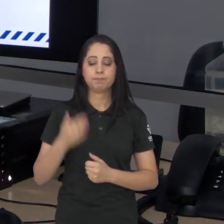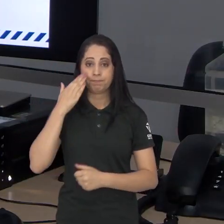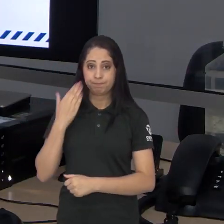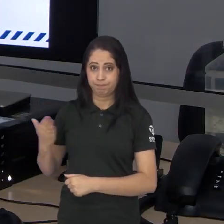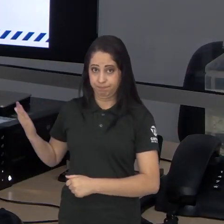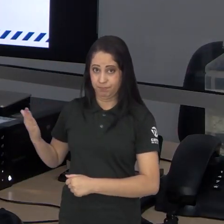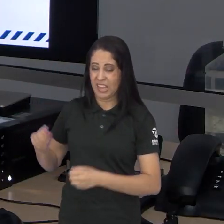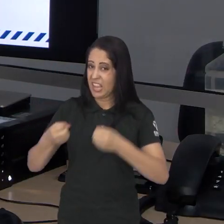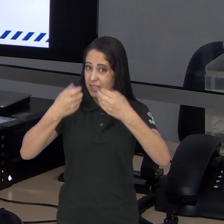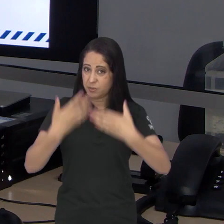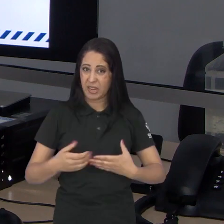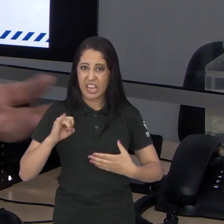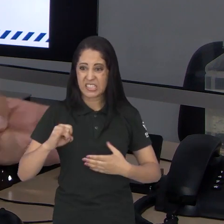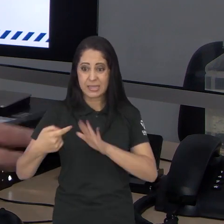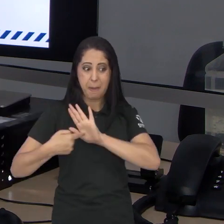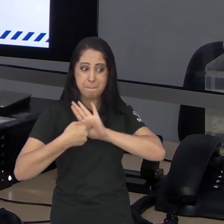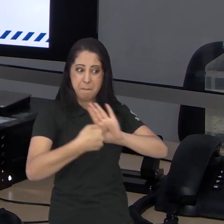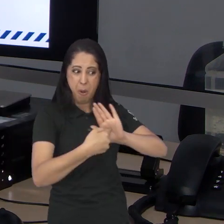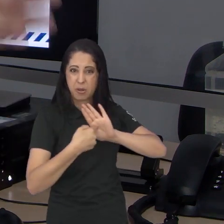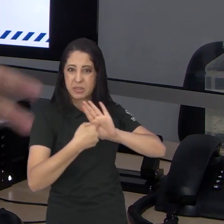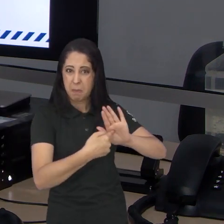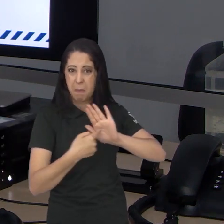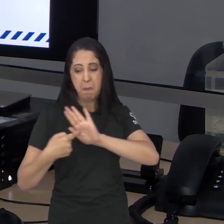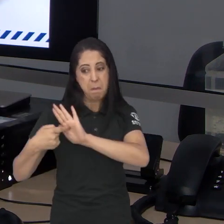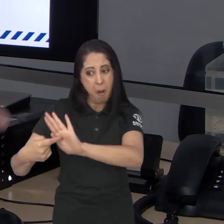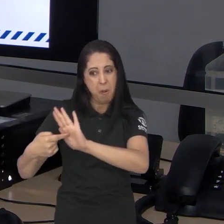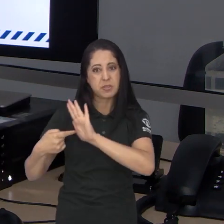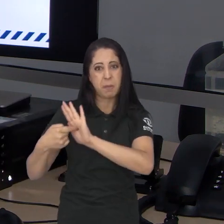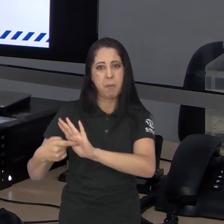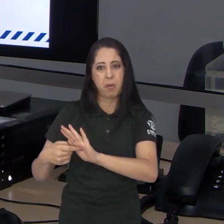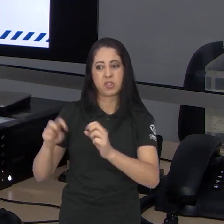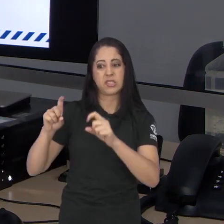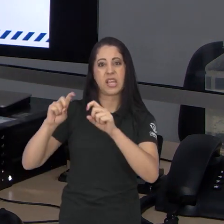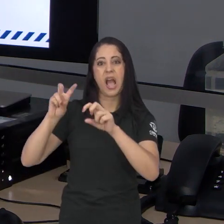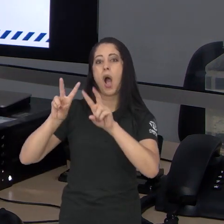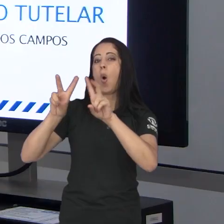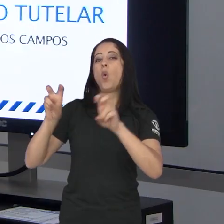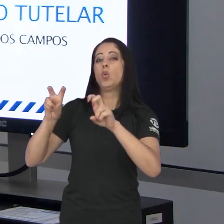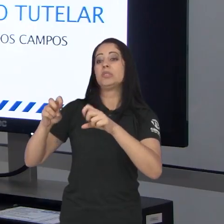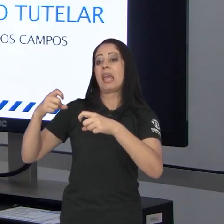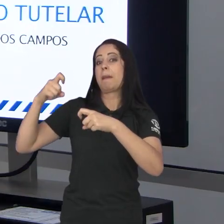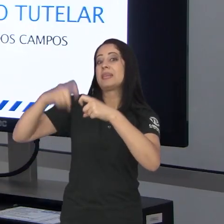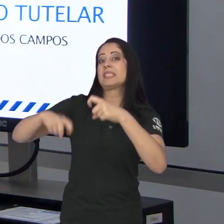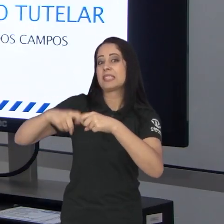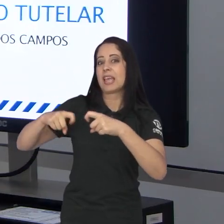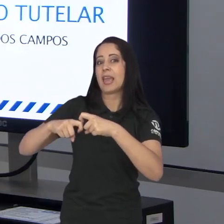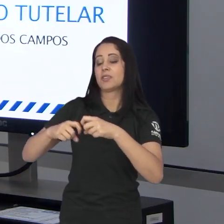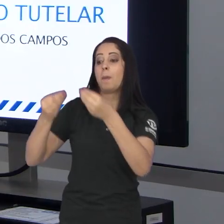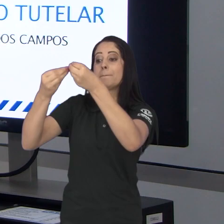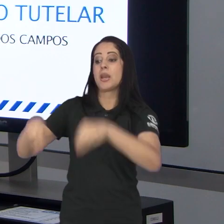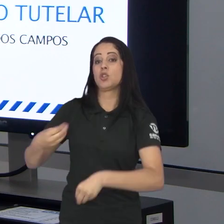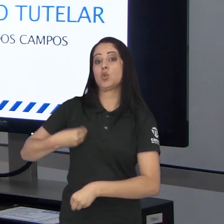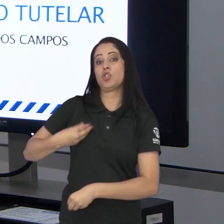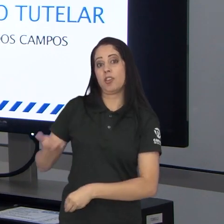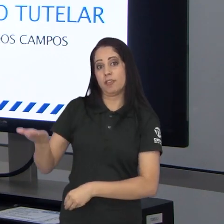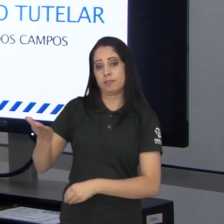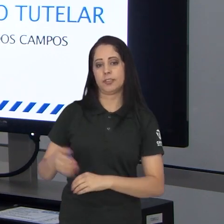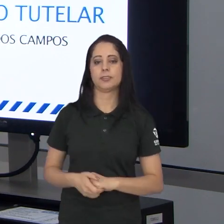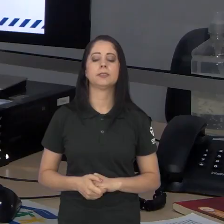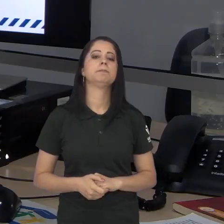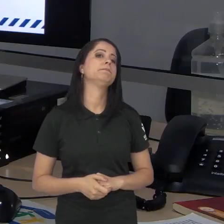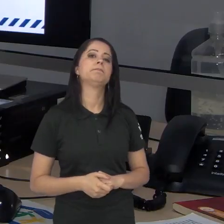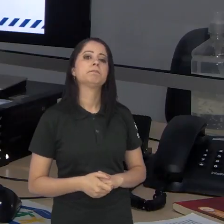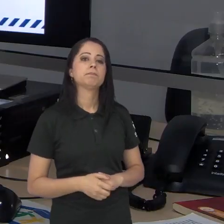tutelar. Para ele, expor esses jovens a temas relacionados à sexualidade pode prejudicar o desenvolvimento